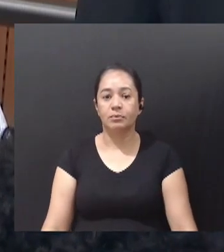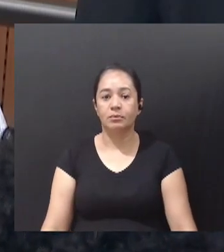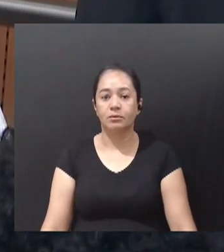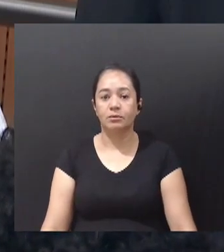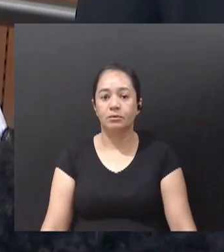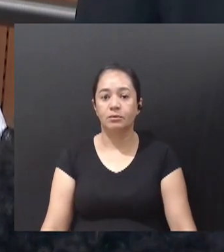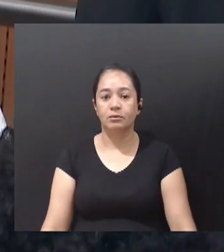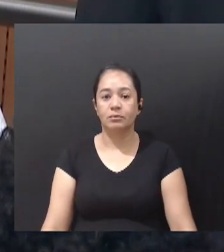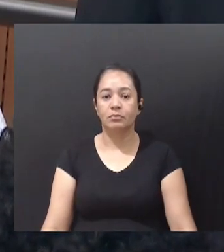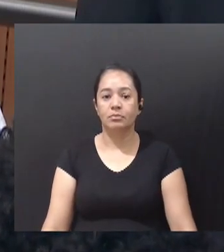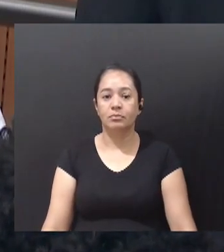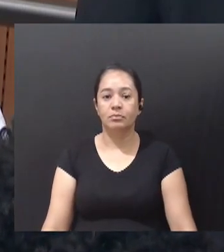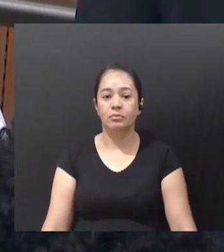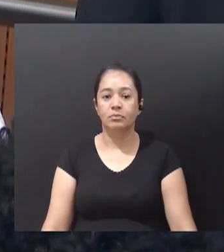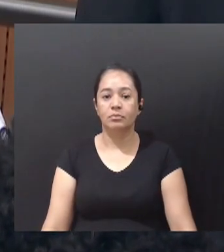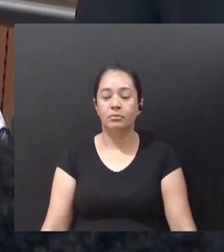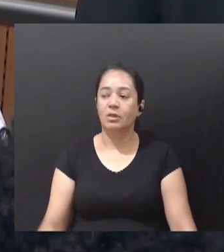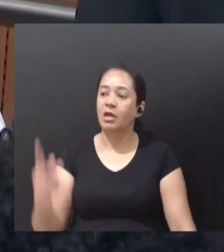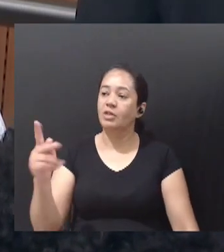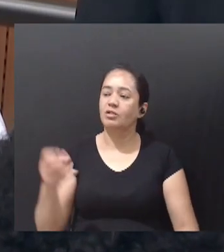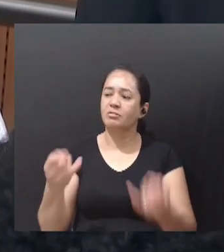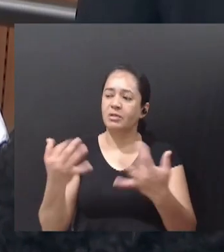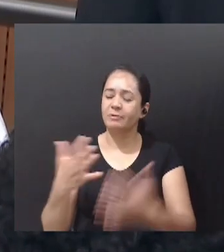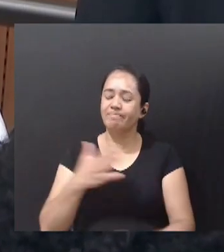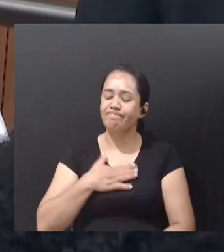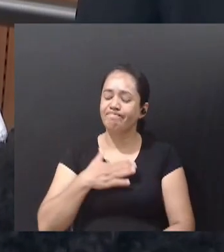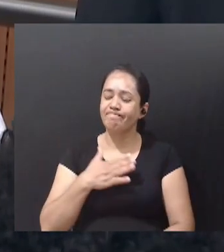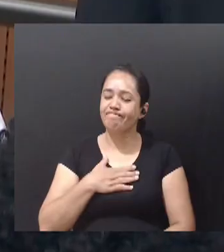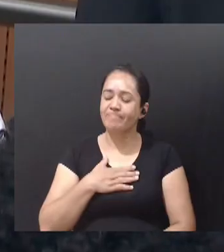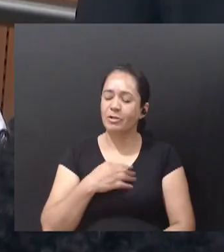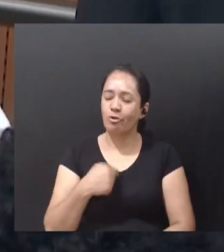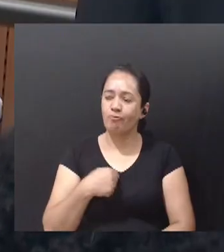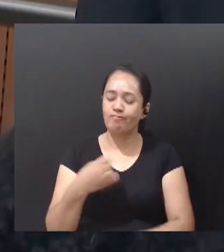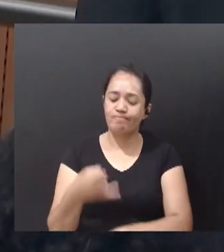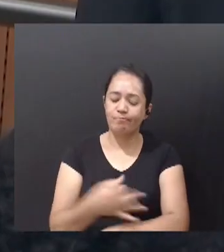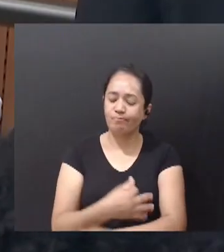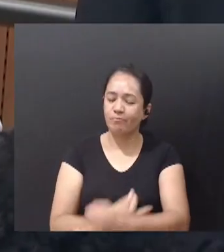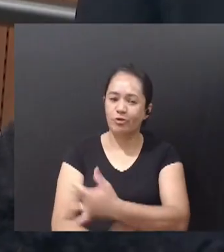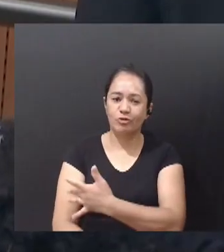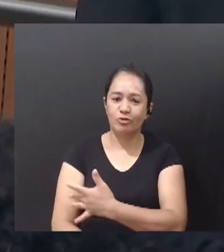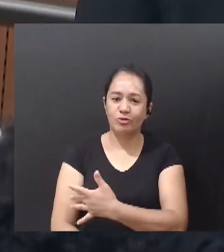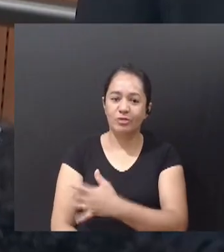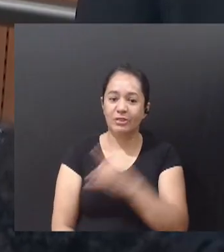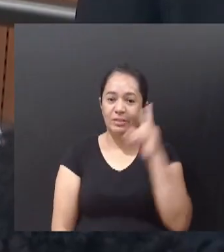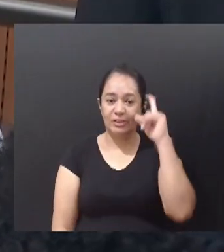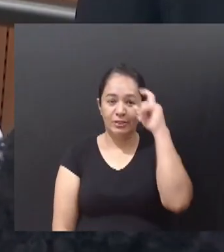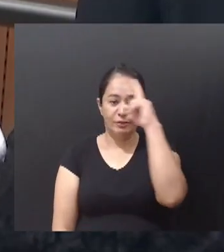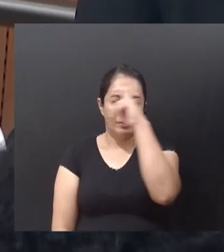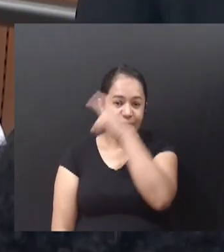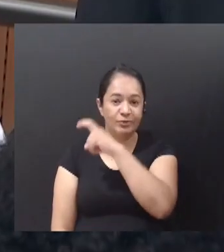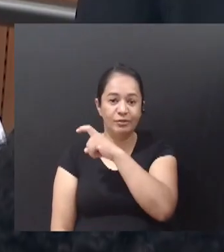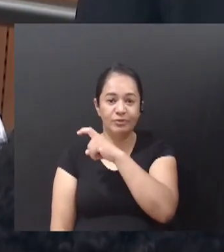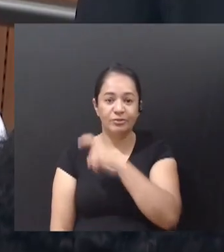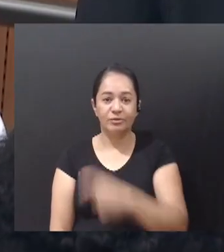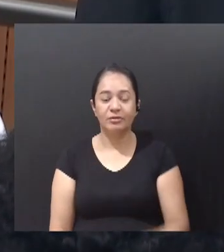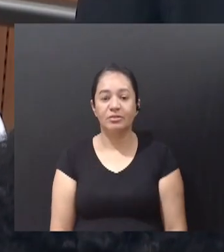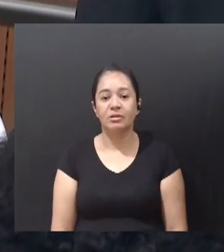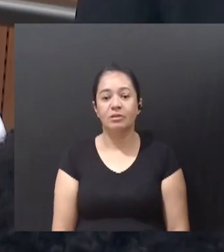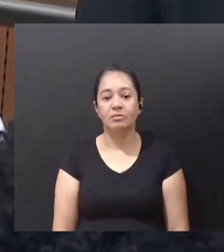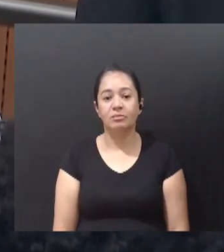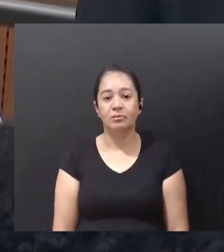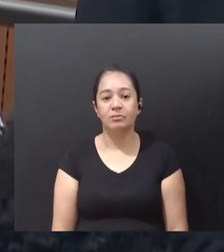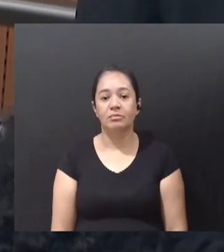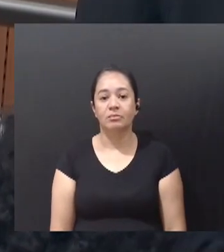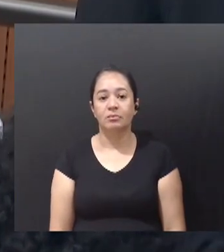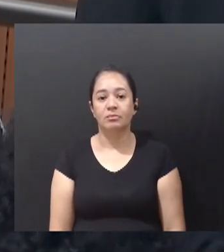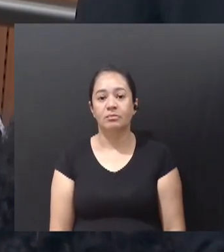Sua fala me emocionou em vários momentos, mano. Eu tava com o celular aqui gravando e com dificuldade de deixar certinho, porque